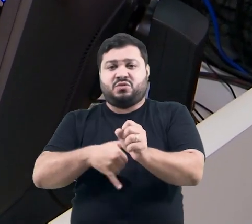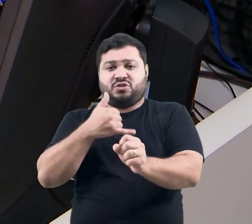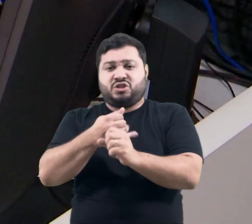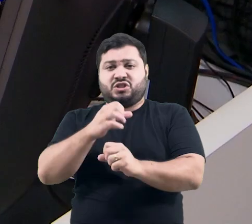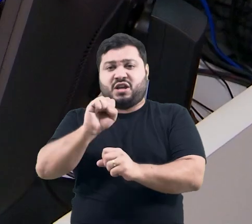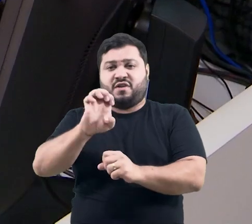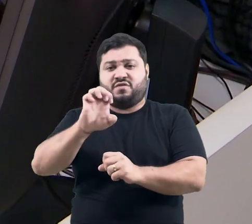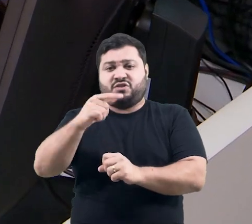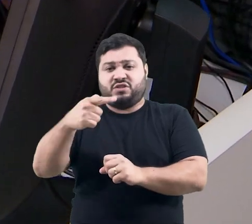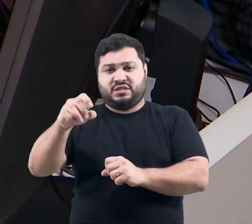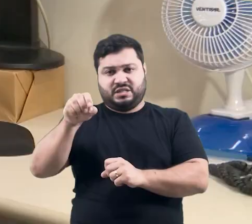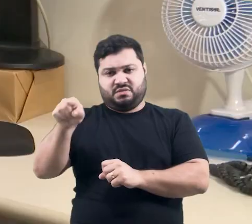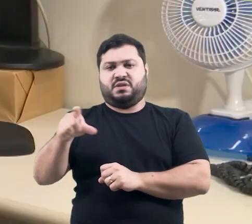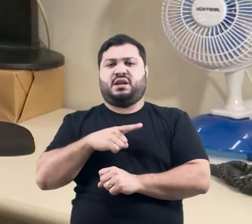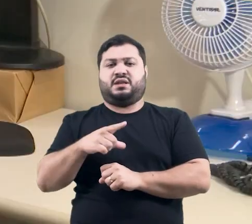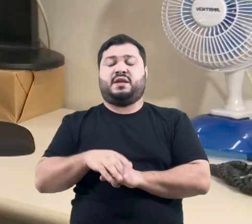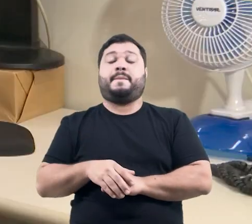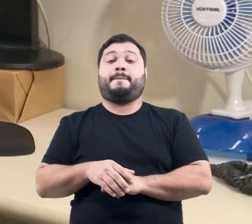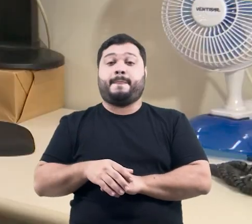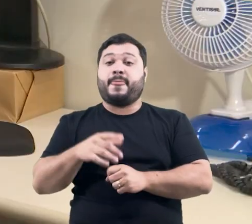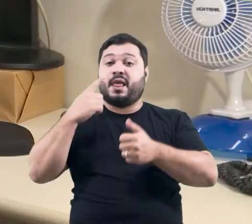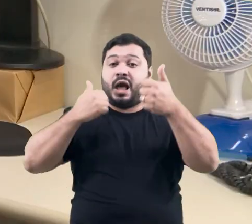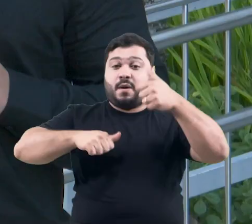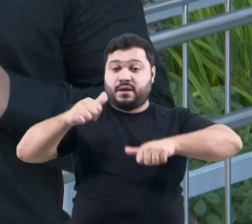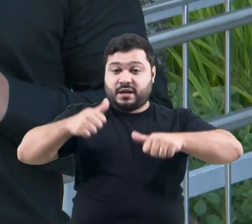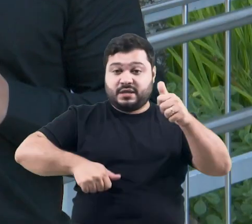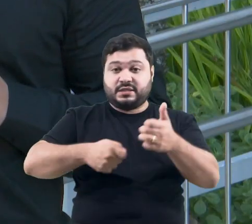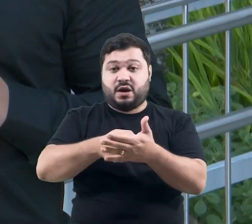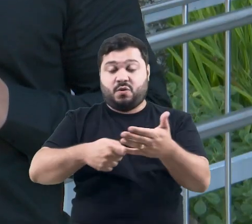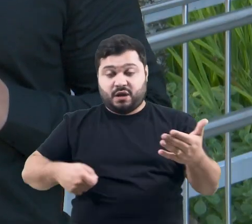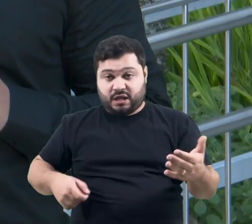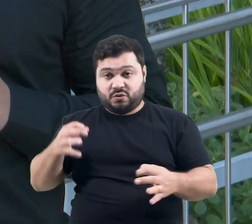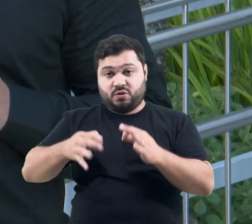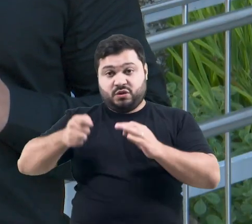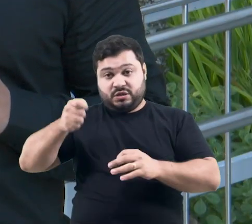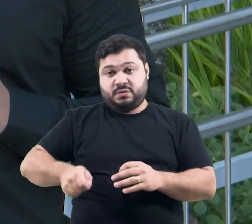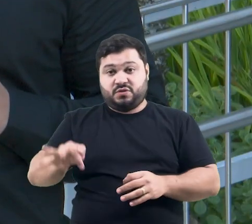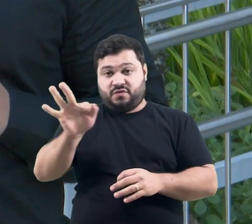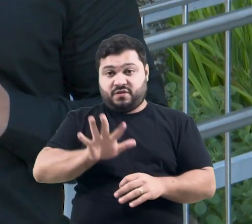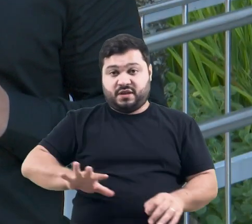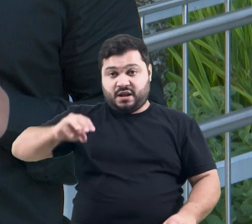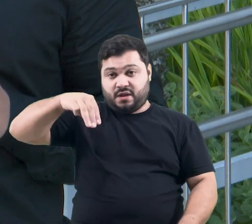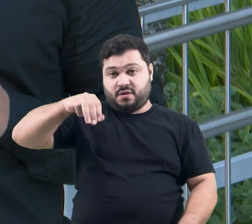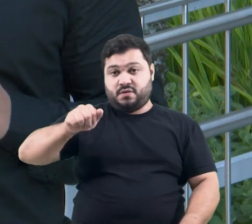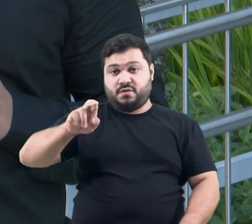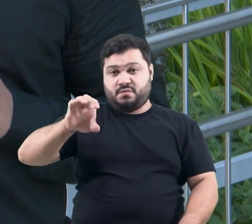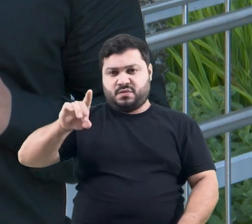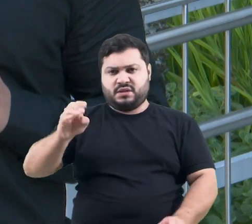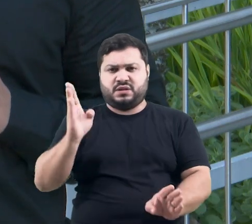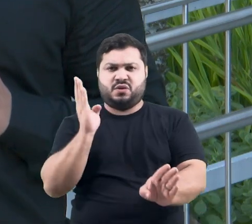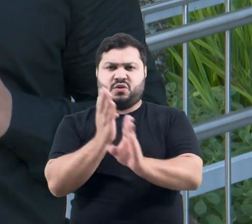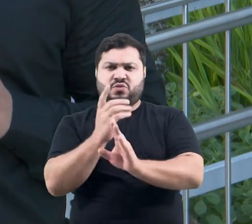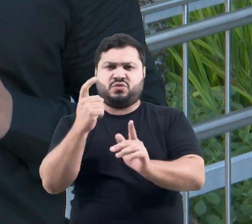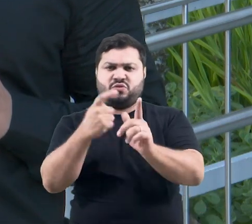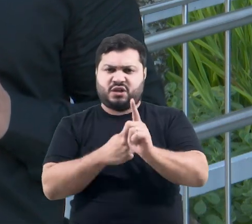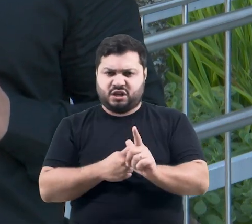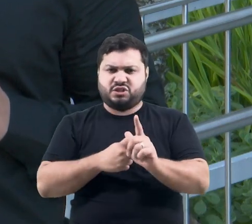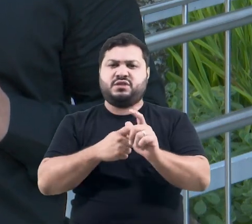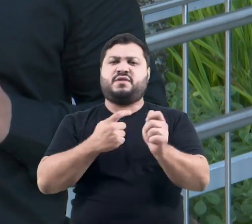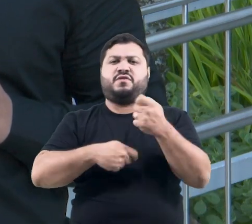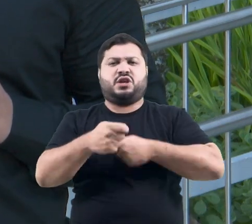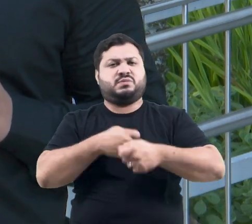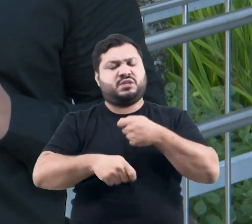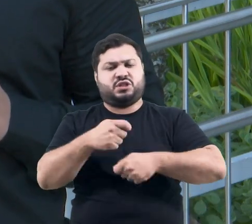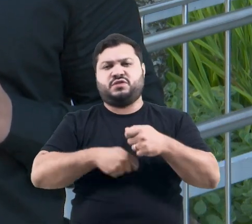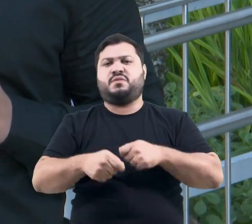do cargo de chefe de seção exercido por ela. Ao analisar o caso, o relator desembargador federal Marcelo Albernaz constatou que a